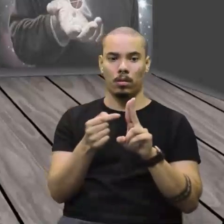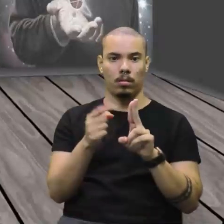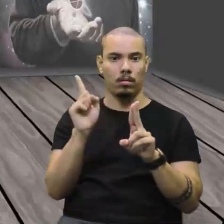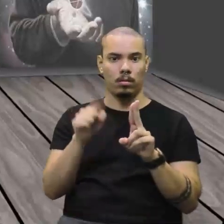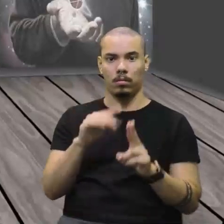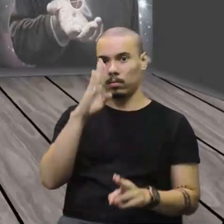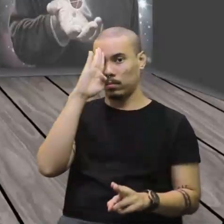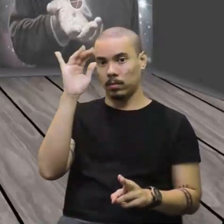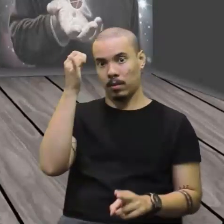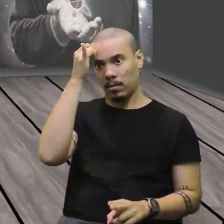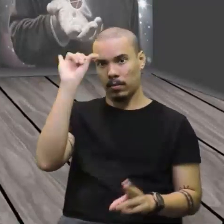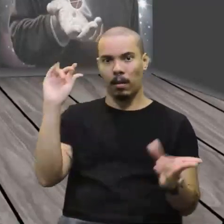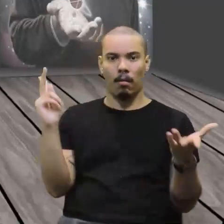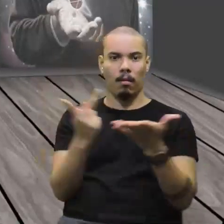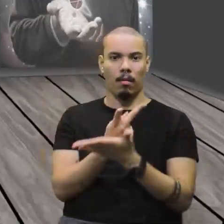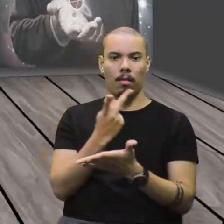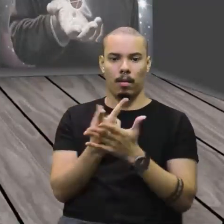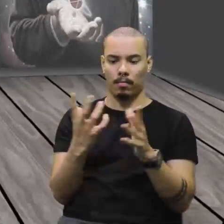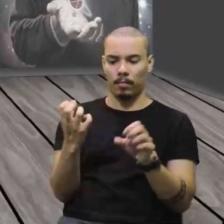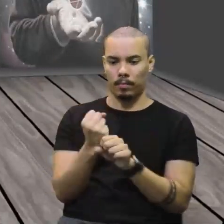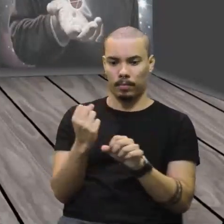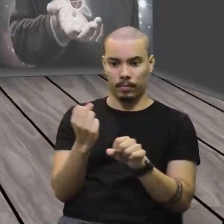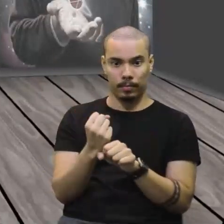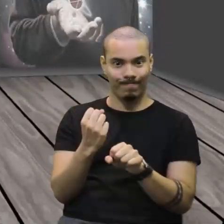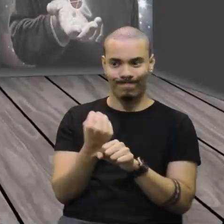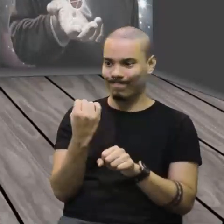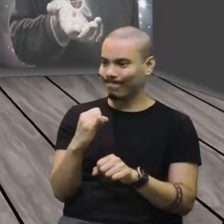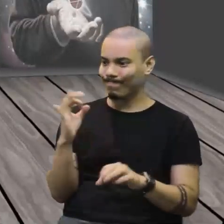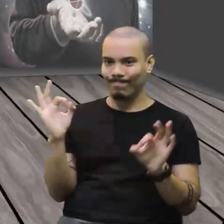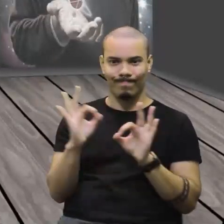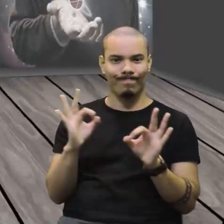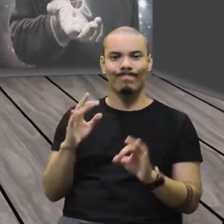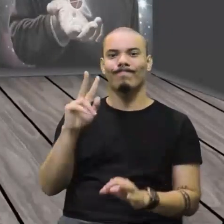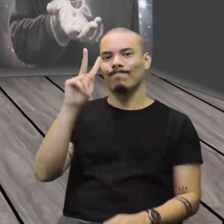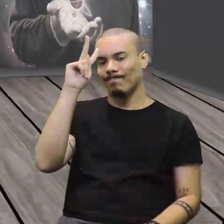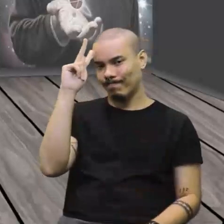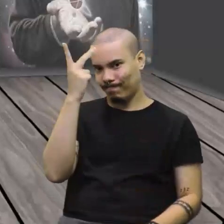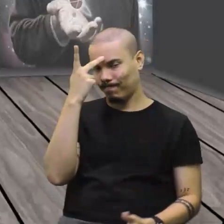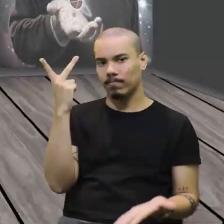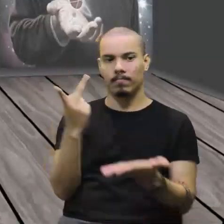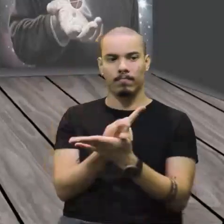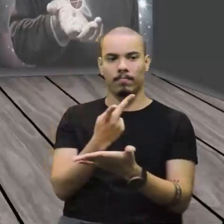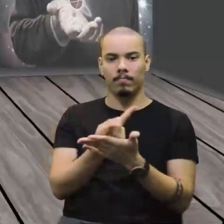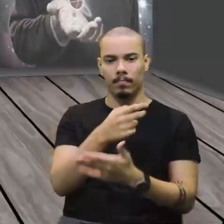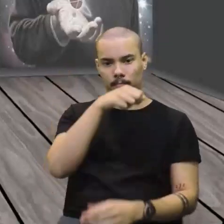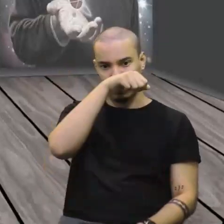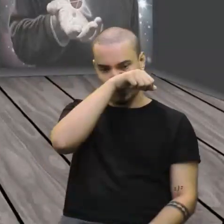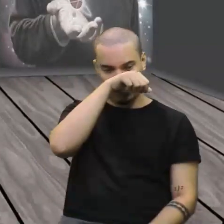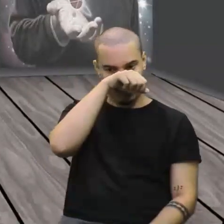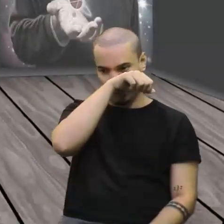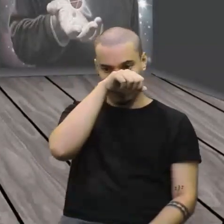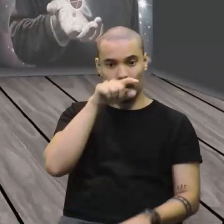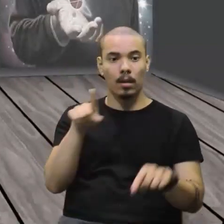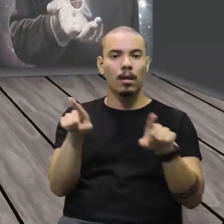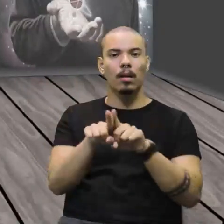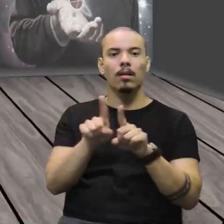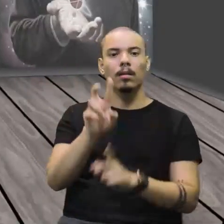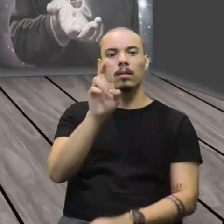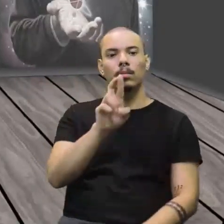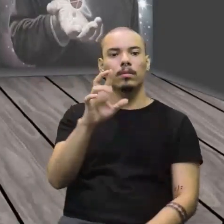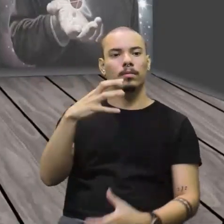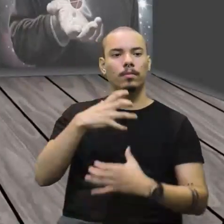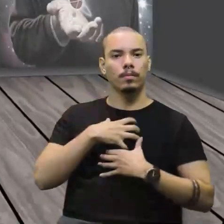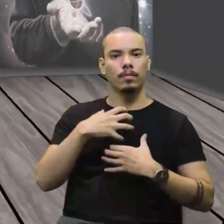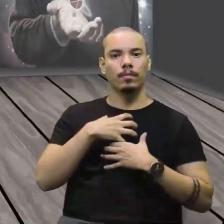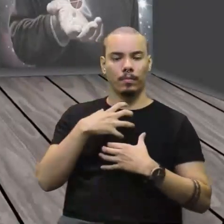não se errar cálculo. Você vai acabar errando o cálculo se não souber a unidade. E observar de que forma ela está montada. Se quando